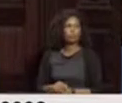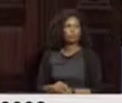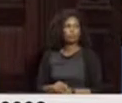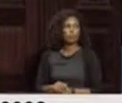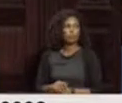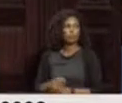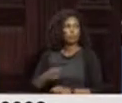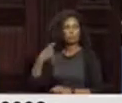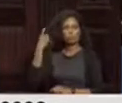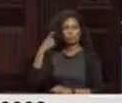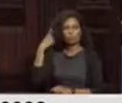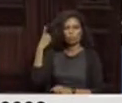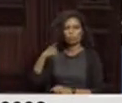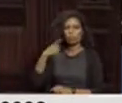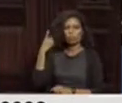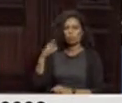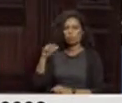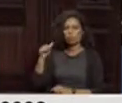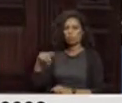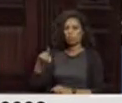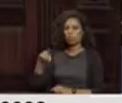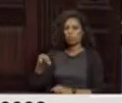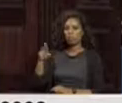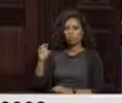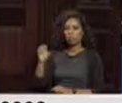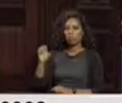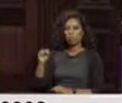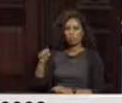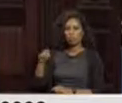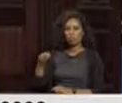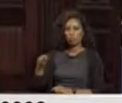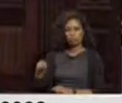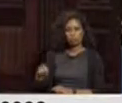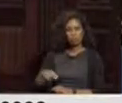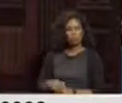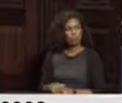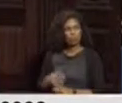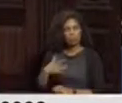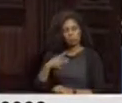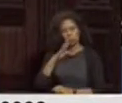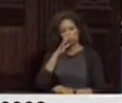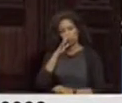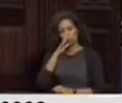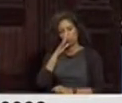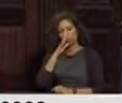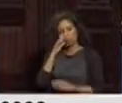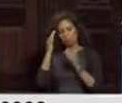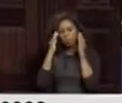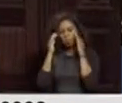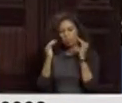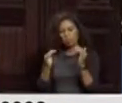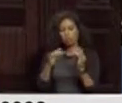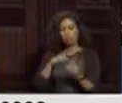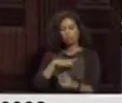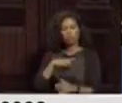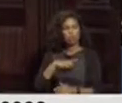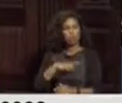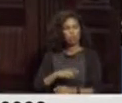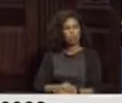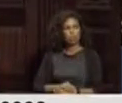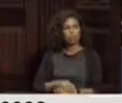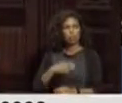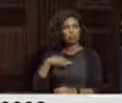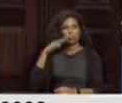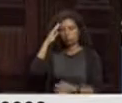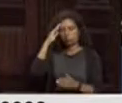Deputado Wanderson, a quem eu admiro e respeito, eu